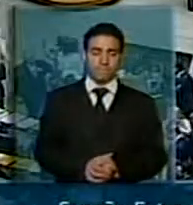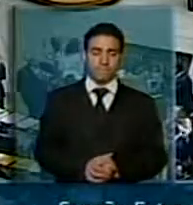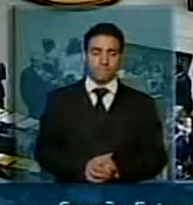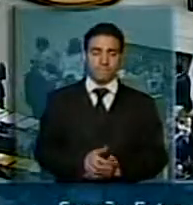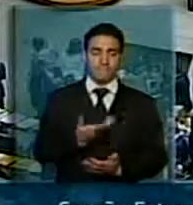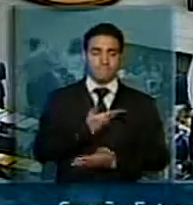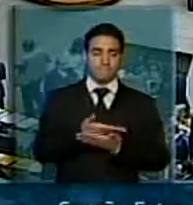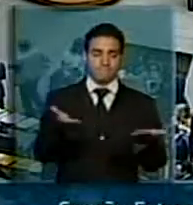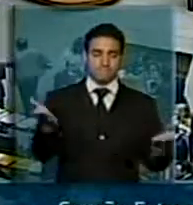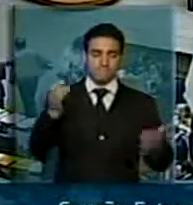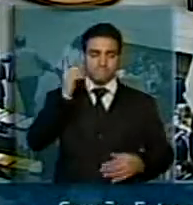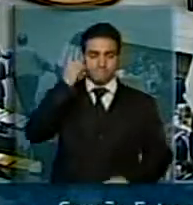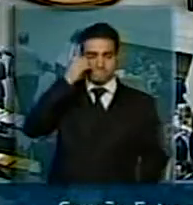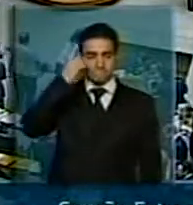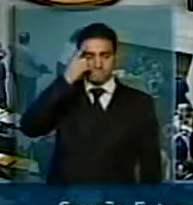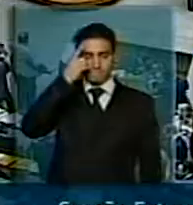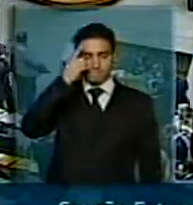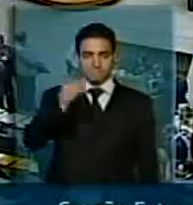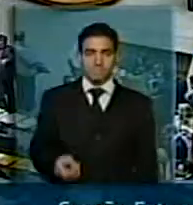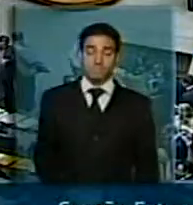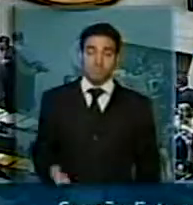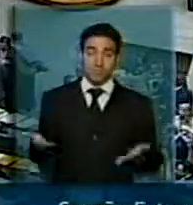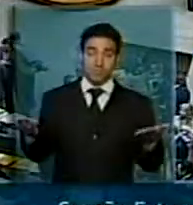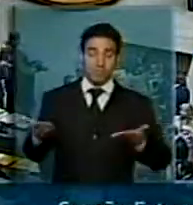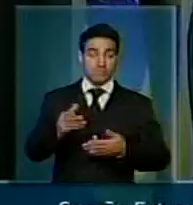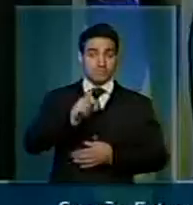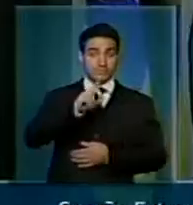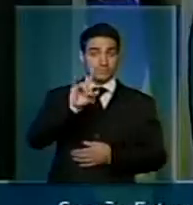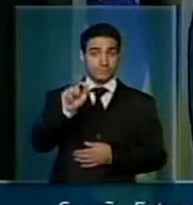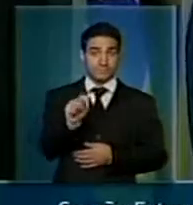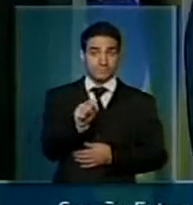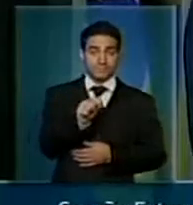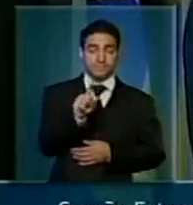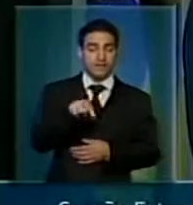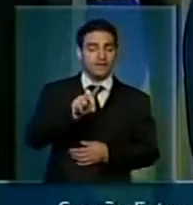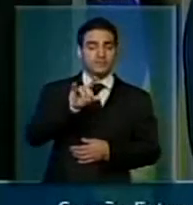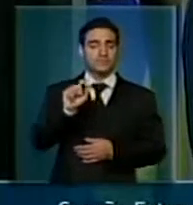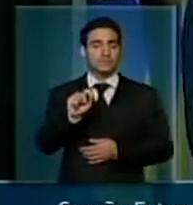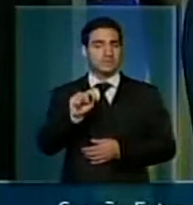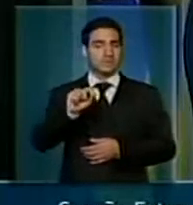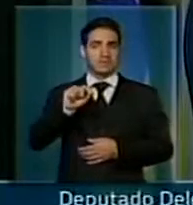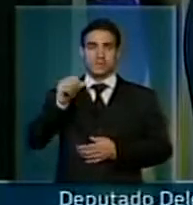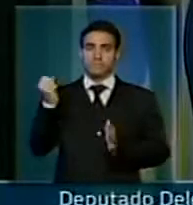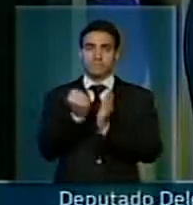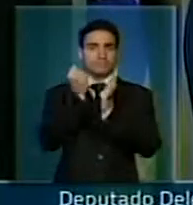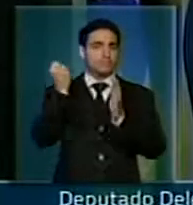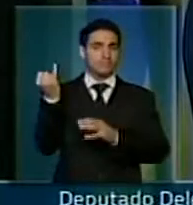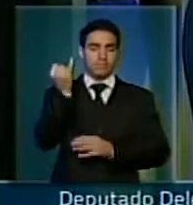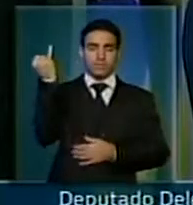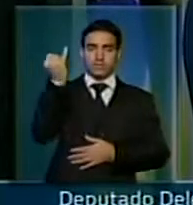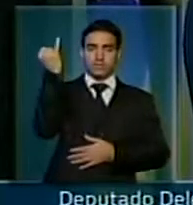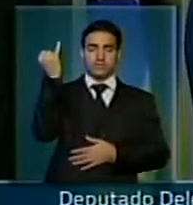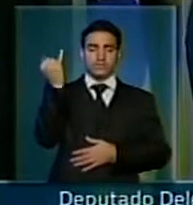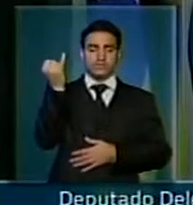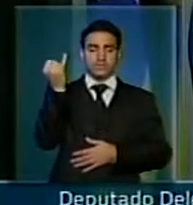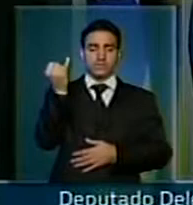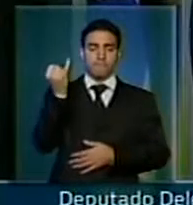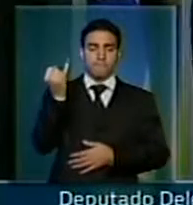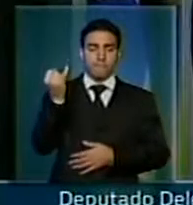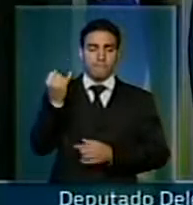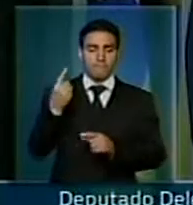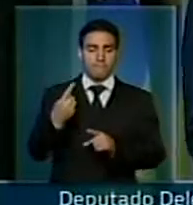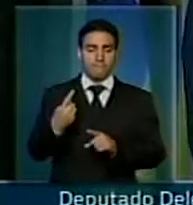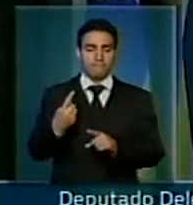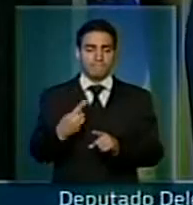colegas deputados, a data de hoje é uma data significativa e importante, porque